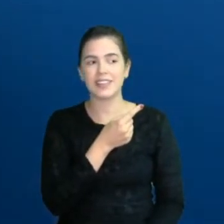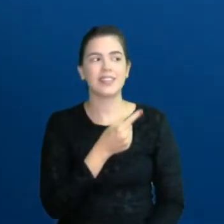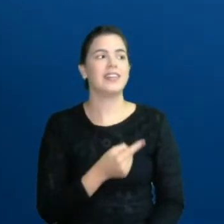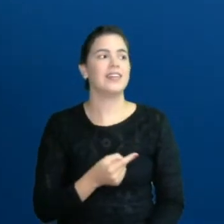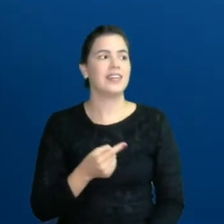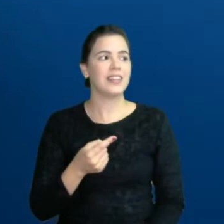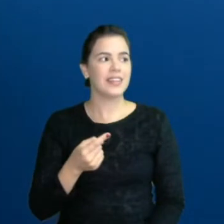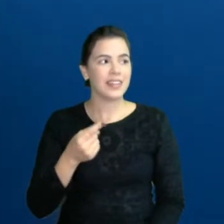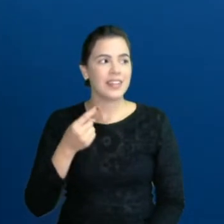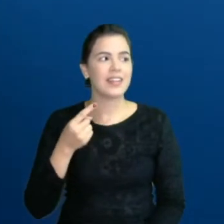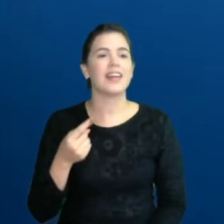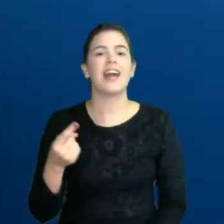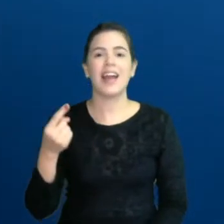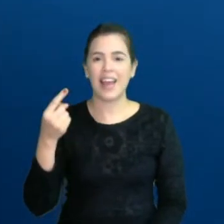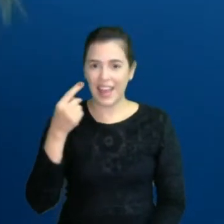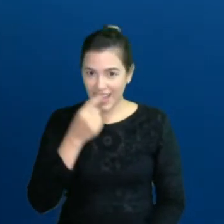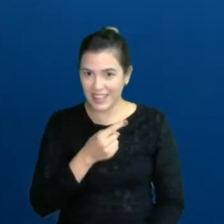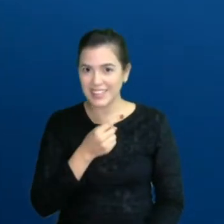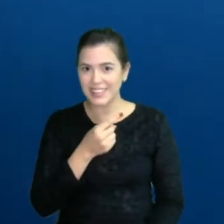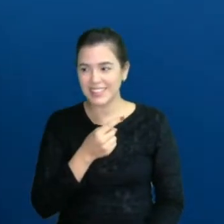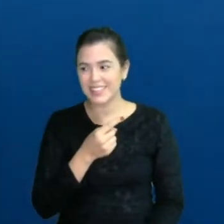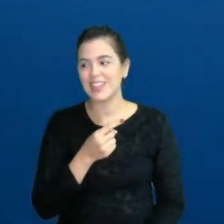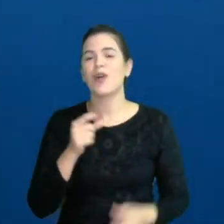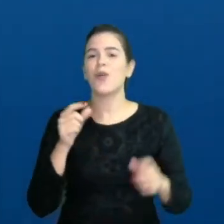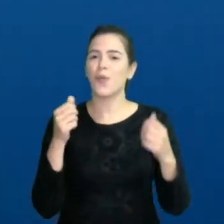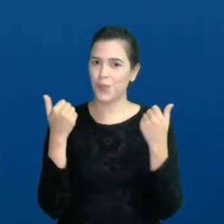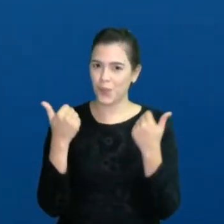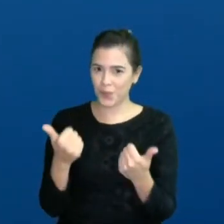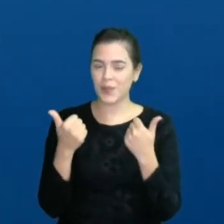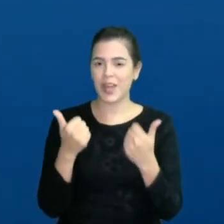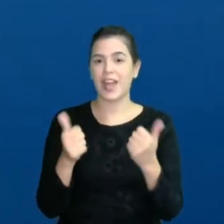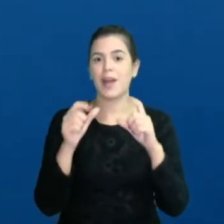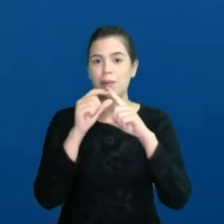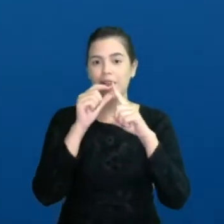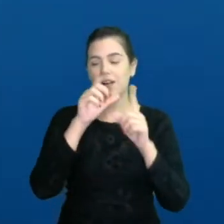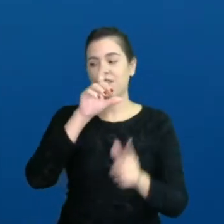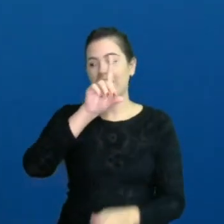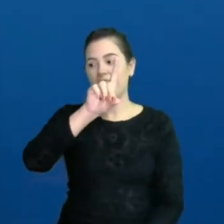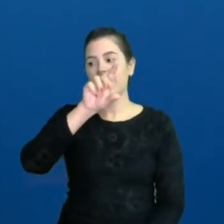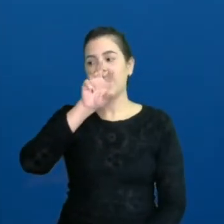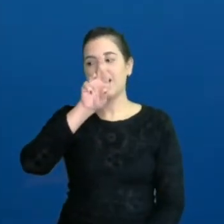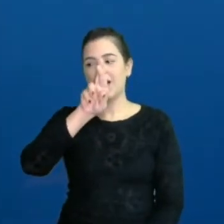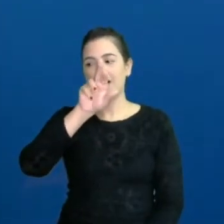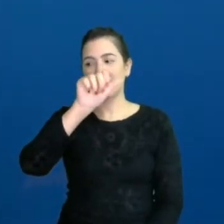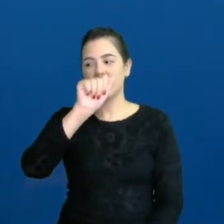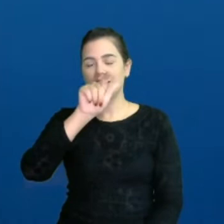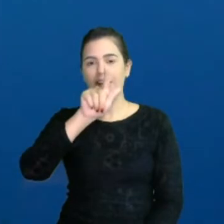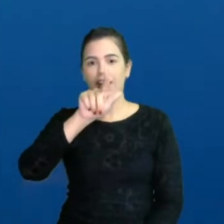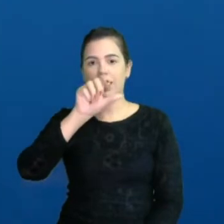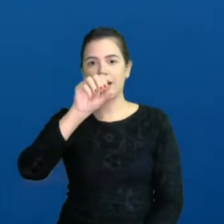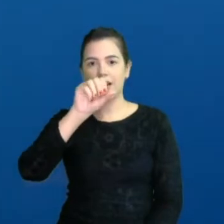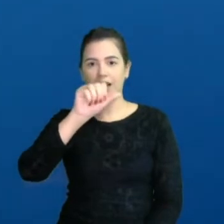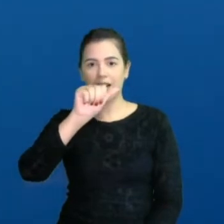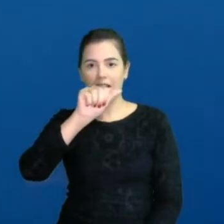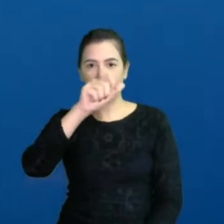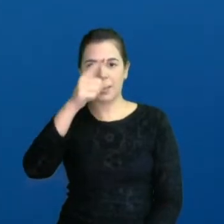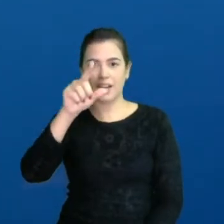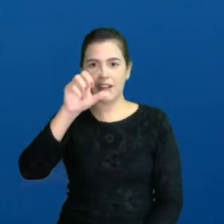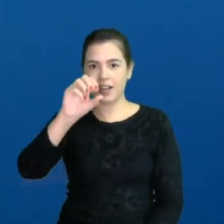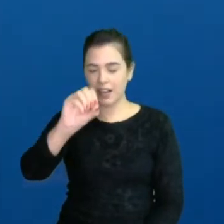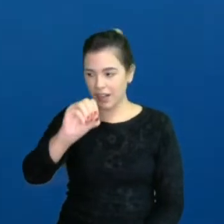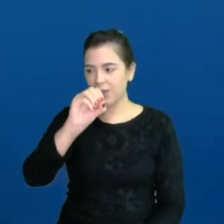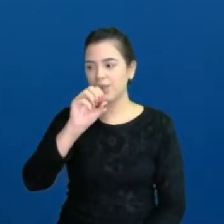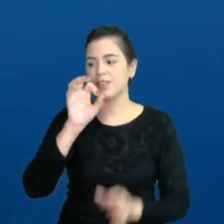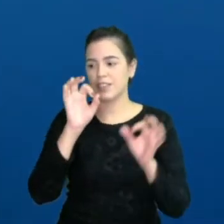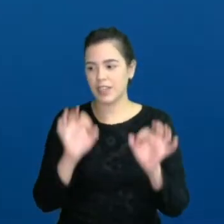Essa. Muito bem, a palavra dragão. Aqui na palavra cabide. Isso aqui é um B,